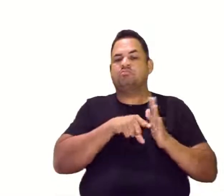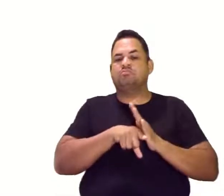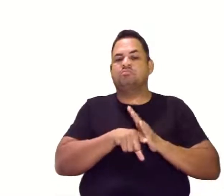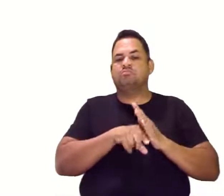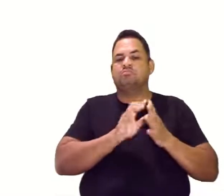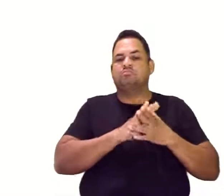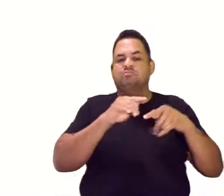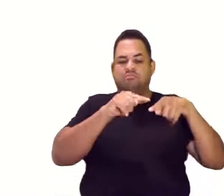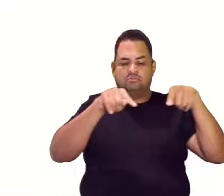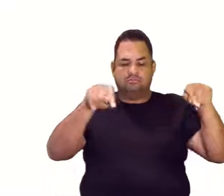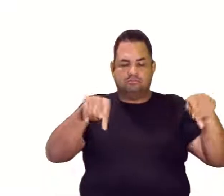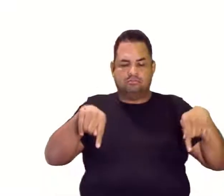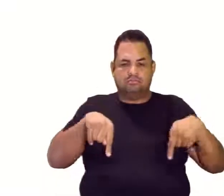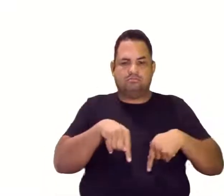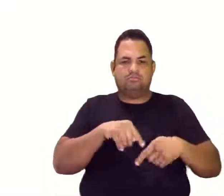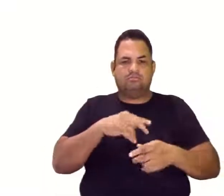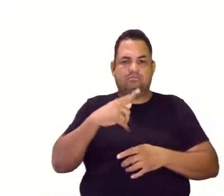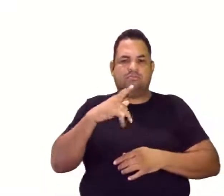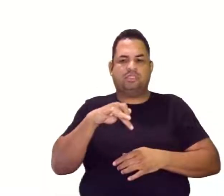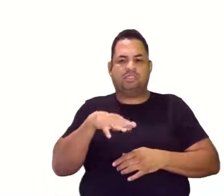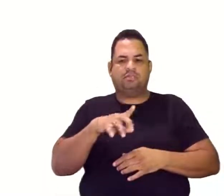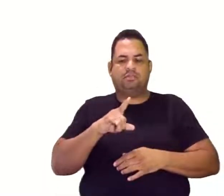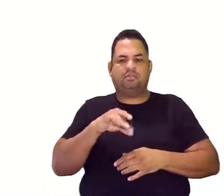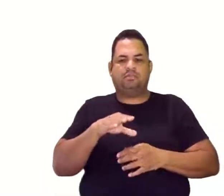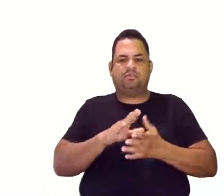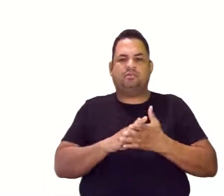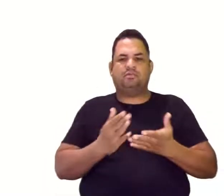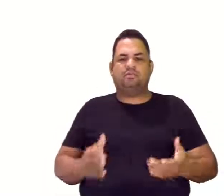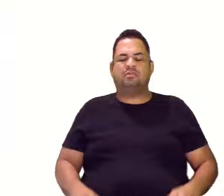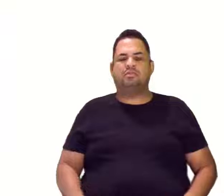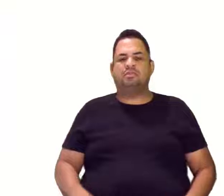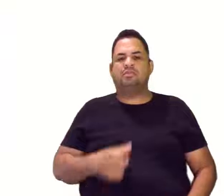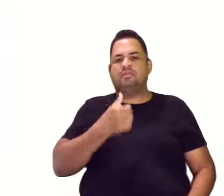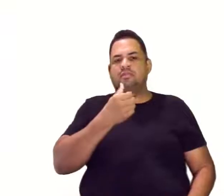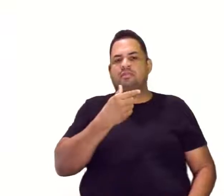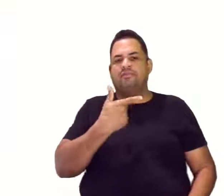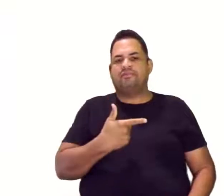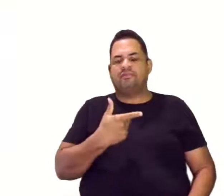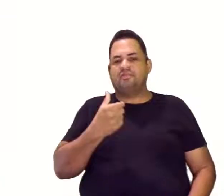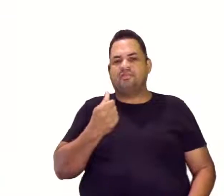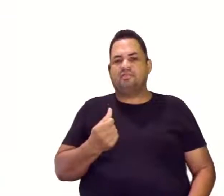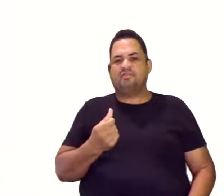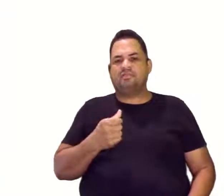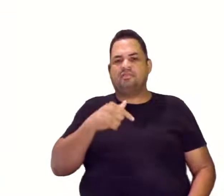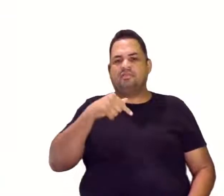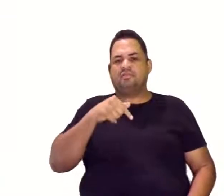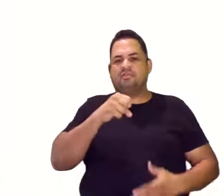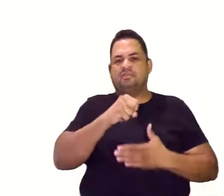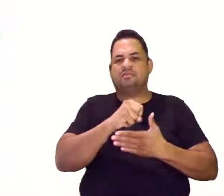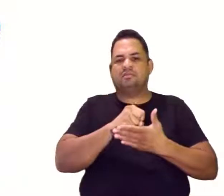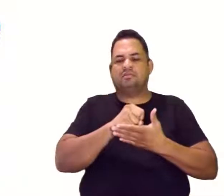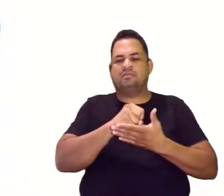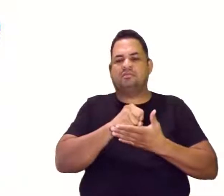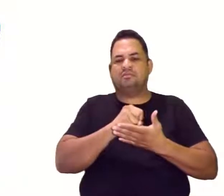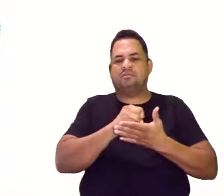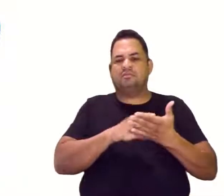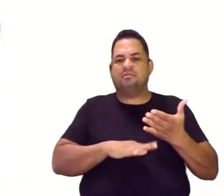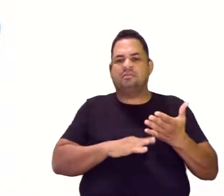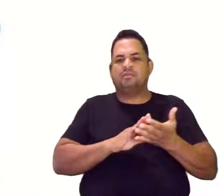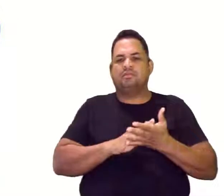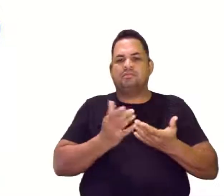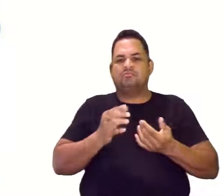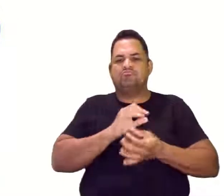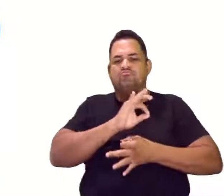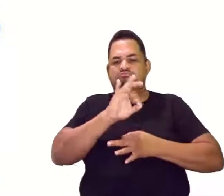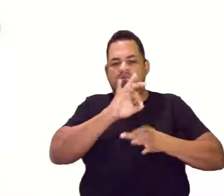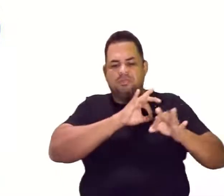que está dentro da geometria. Então pega e soma ainda as 18 com as 8 aí de baixo, tá? Olha aí, né? 7 questões, conversões de medidas.